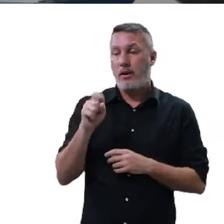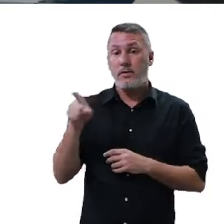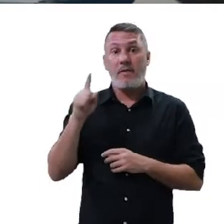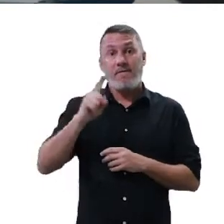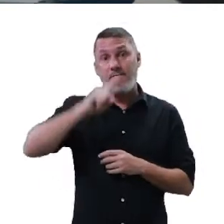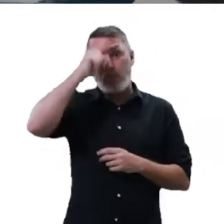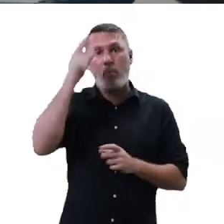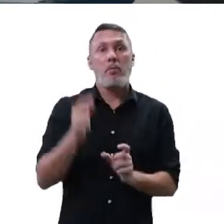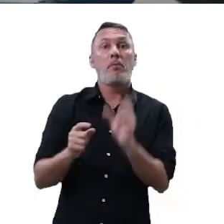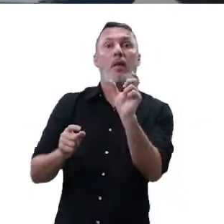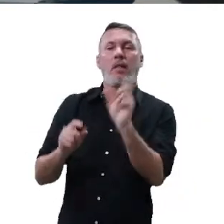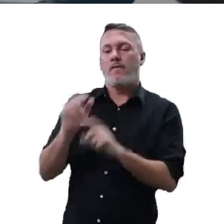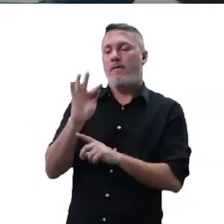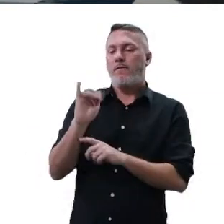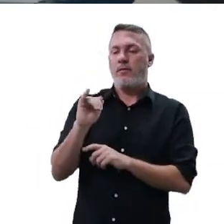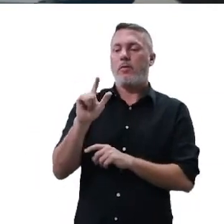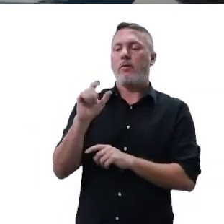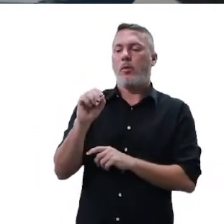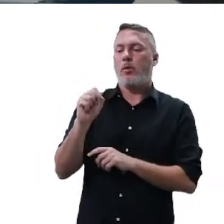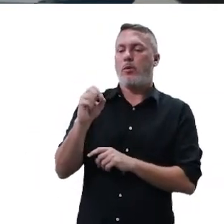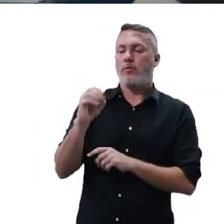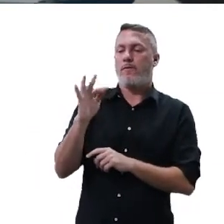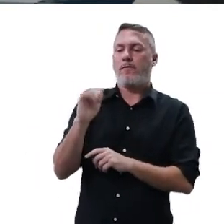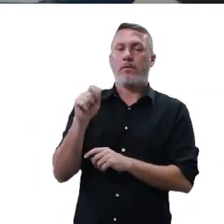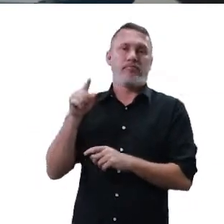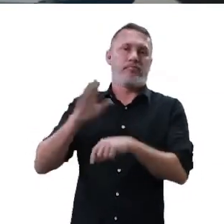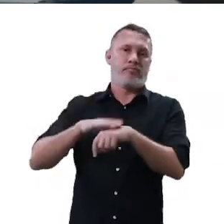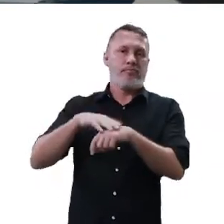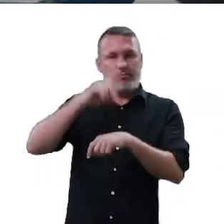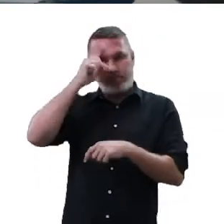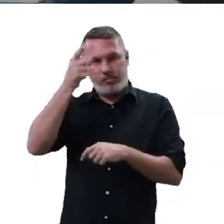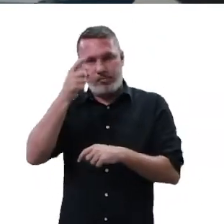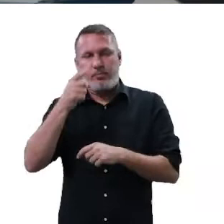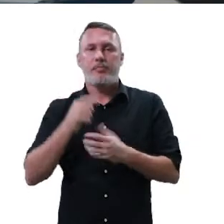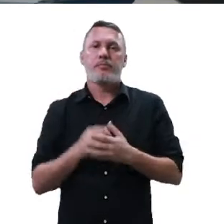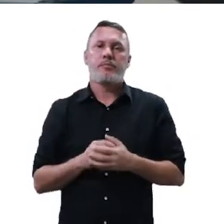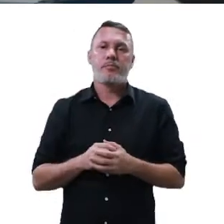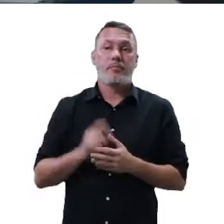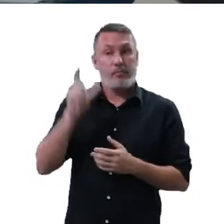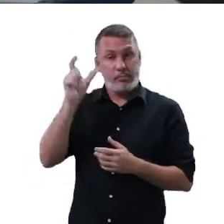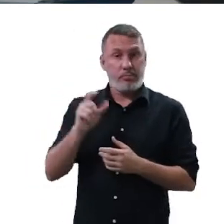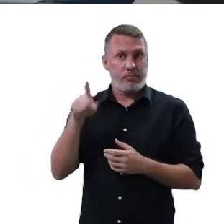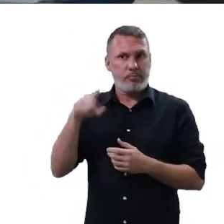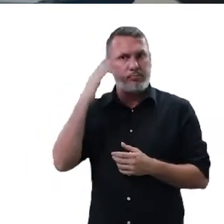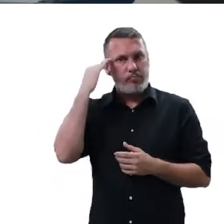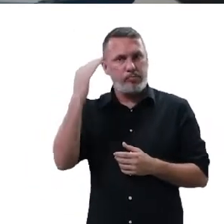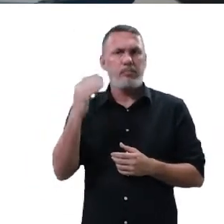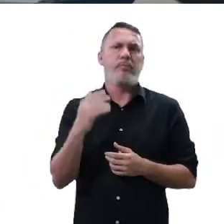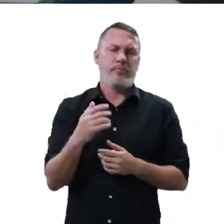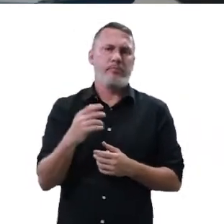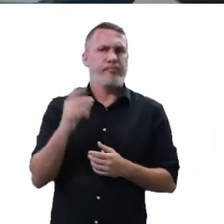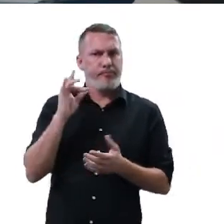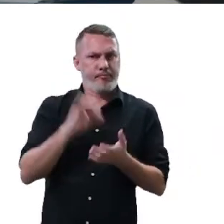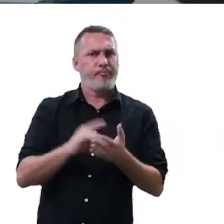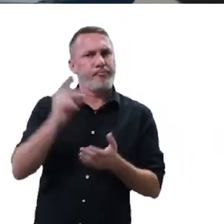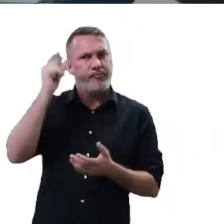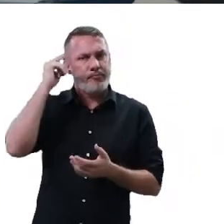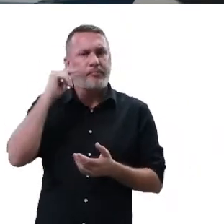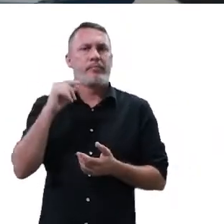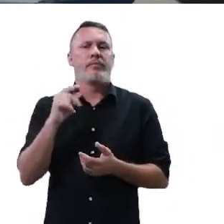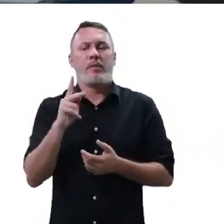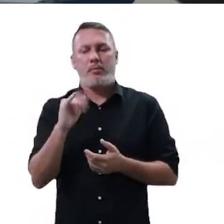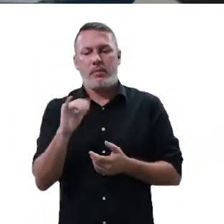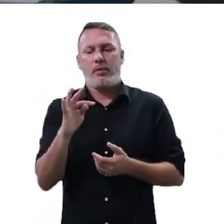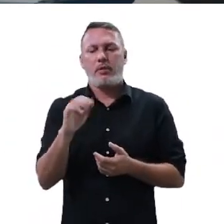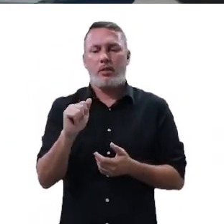palavra, que inventou a palavra filosofia, né? Então, como a gente sabe, o Pitágoras, ele tinha a escola